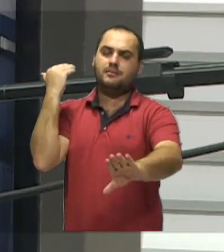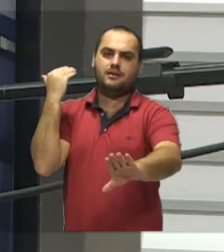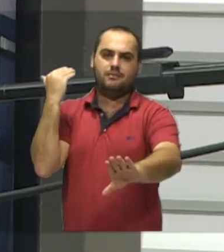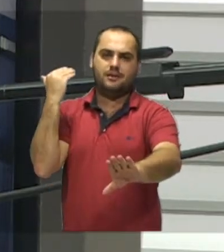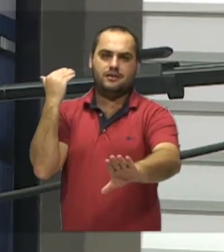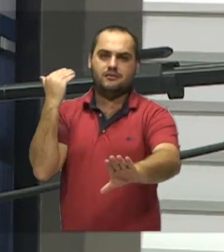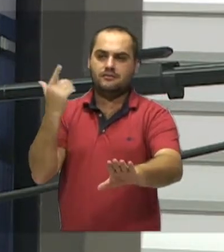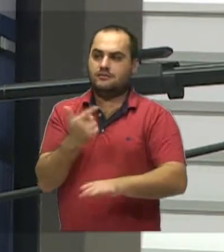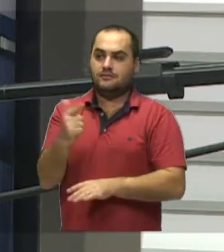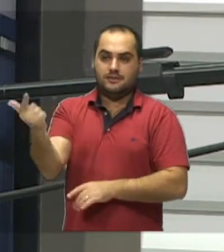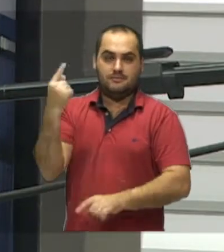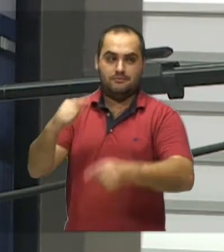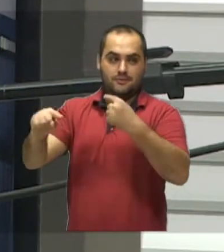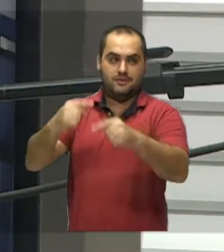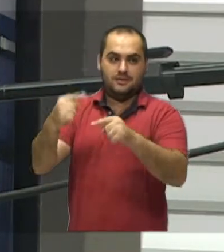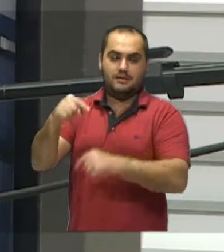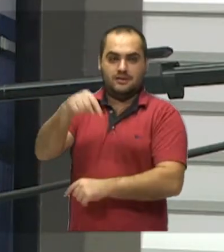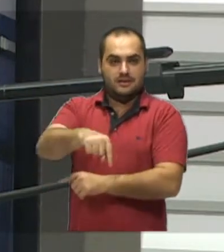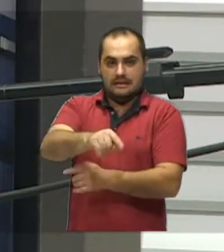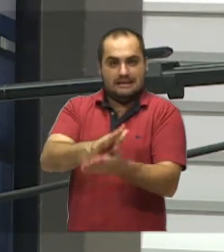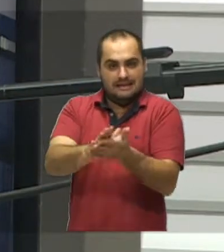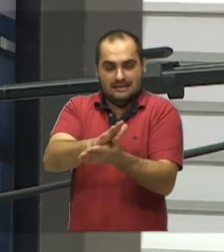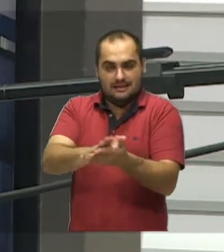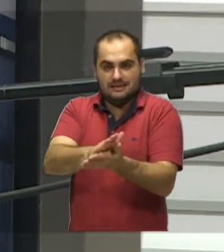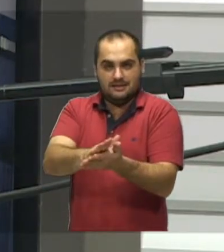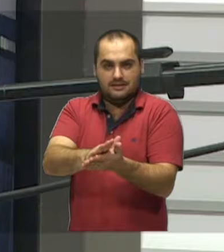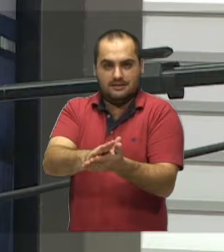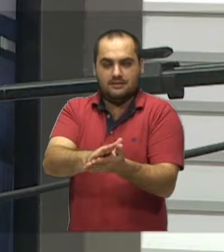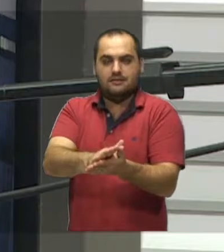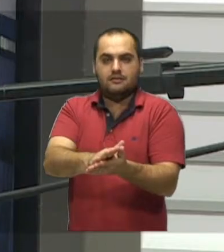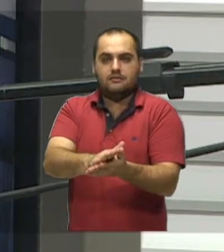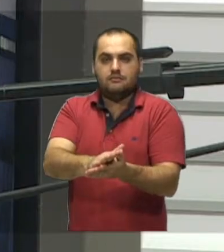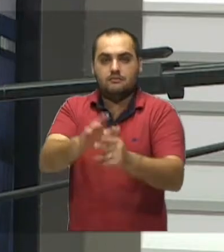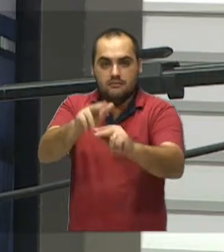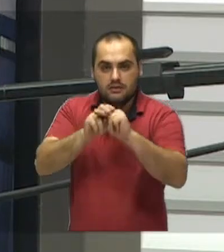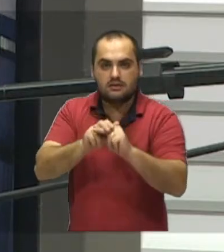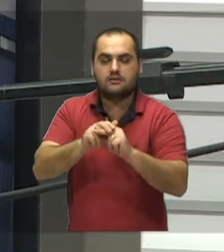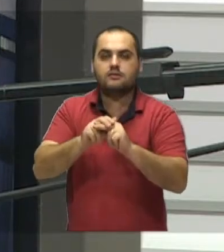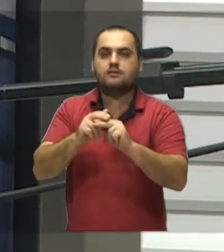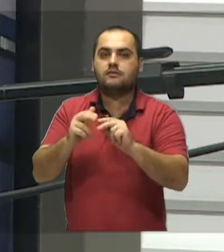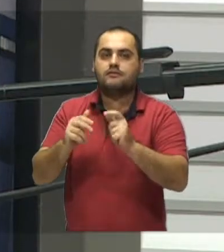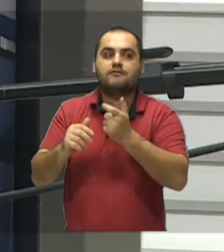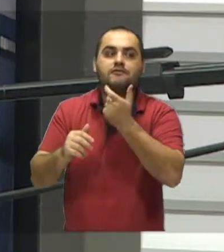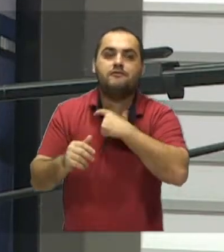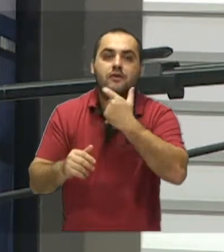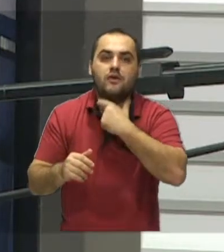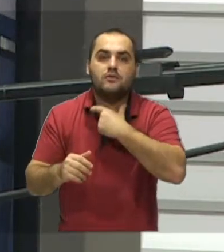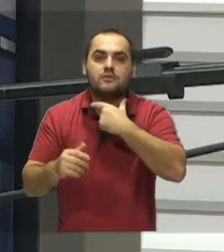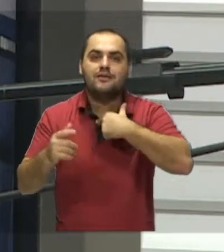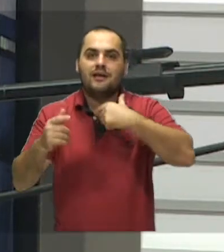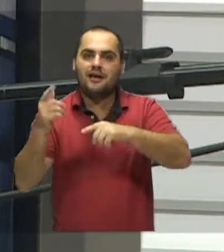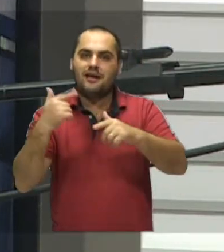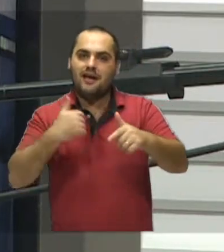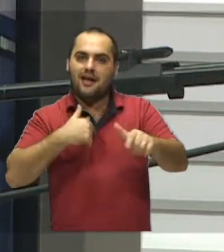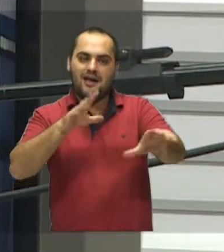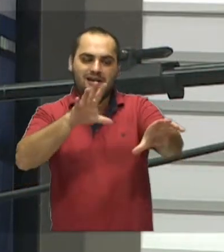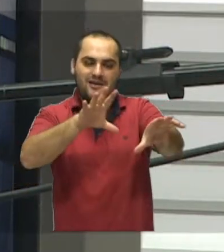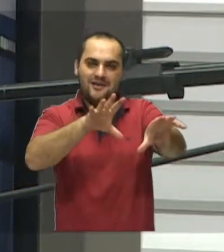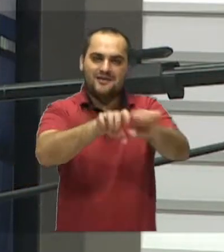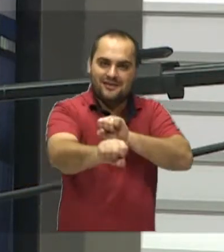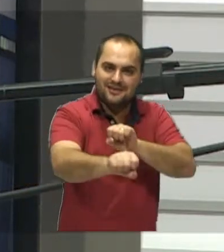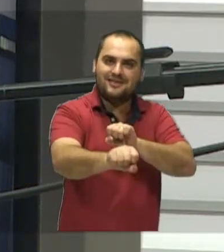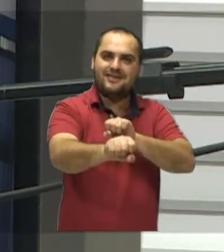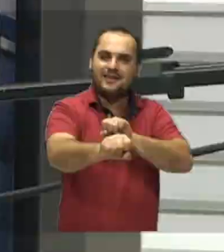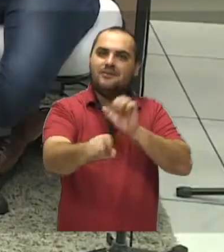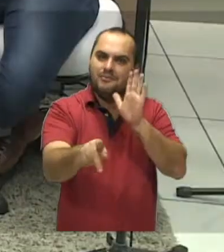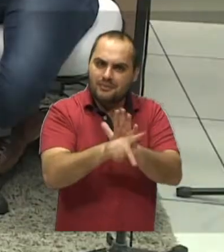quando eu comecei a minha graduação em fono. E aí a fonoaudiologia era uma graduação que me dava um pouco esse suporte de